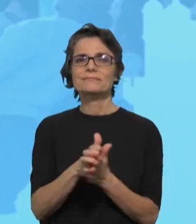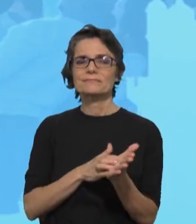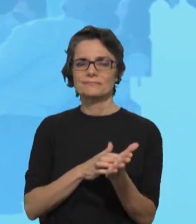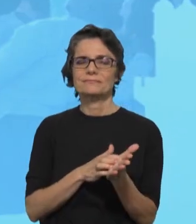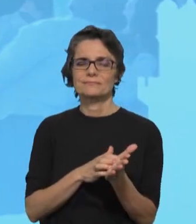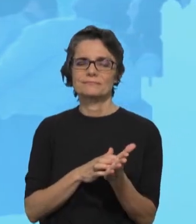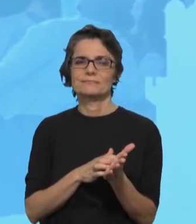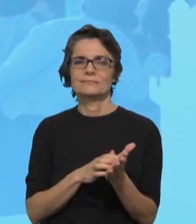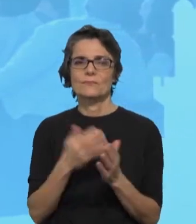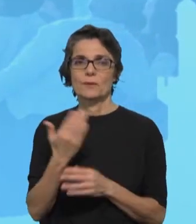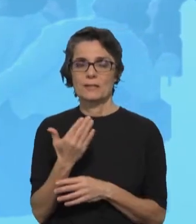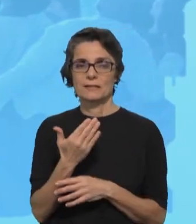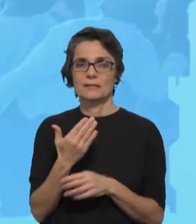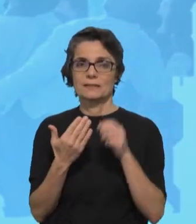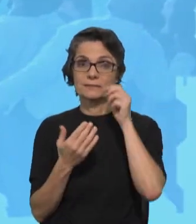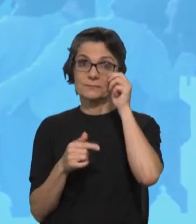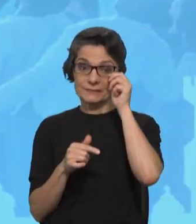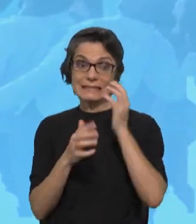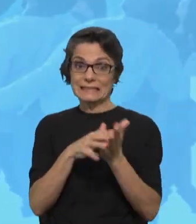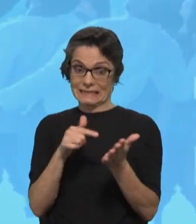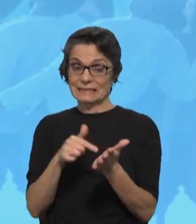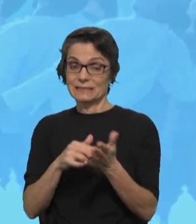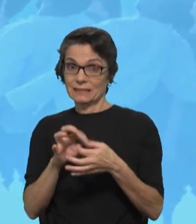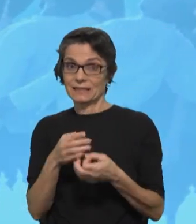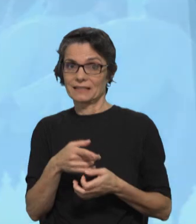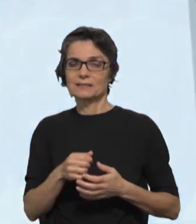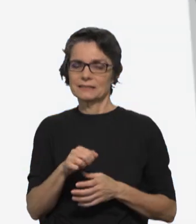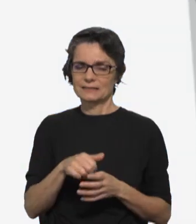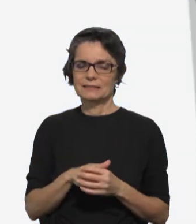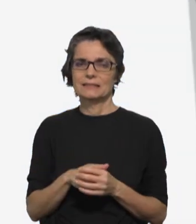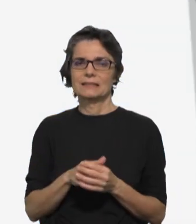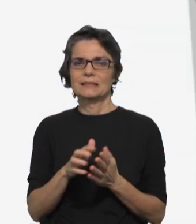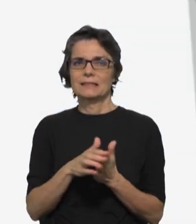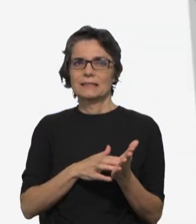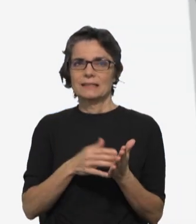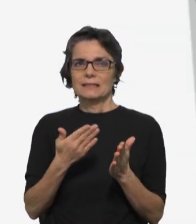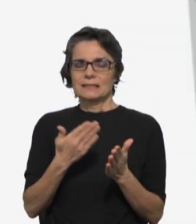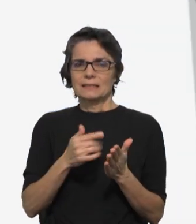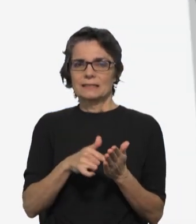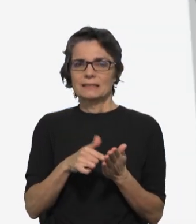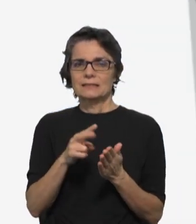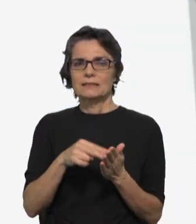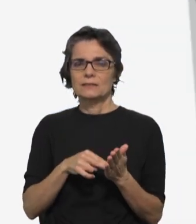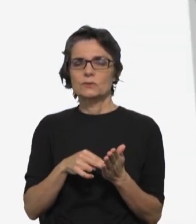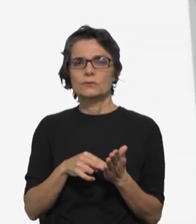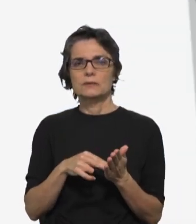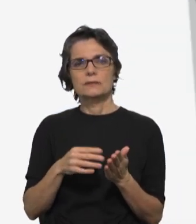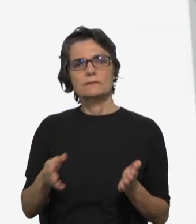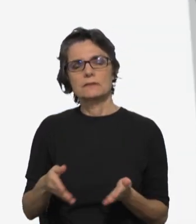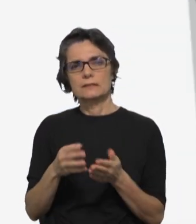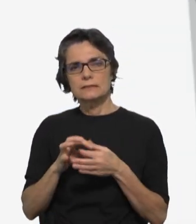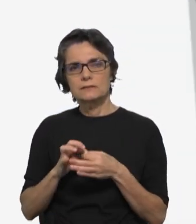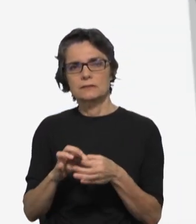dos Apóstolos, em que Paulo vai à comunidade. Ligada. Exatamente. Também, e temos que promover esta reconciliação, tal